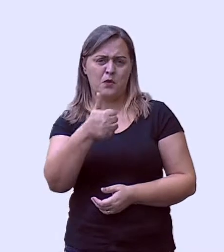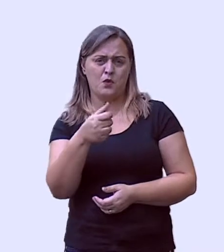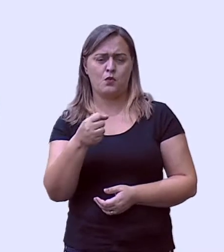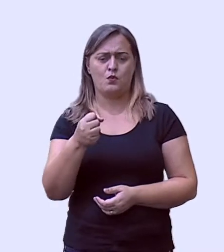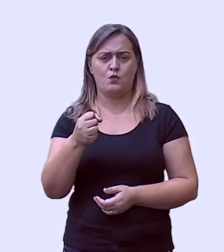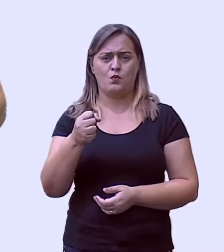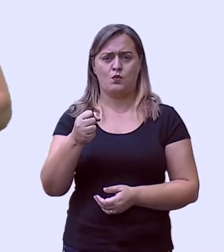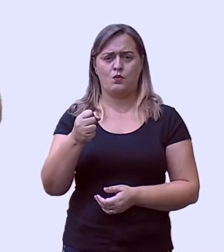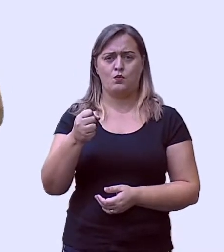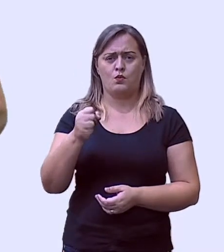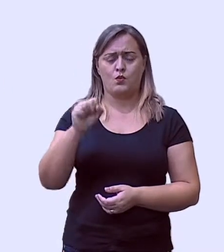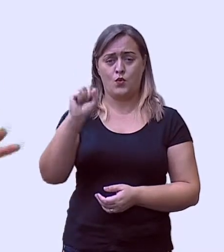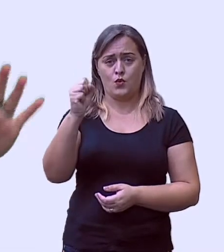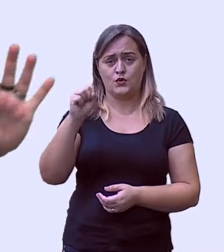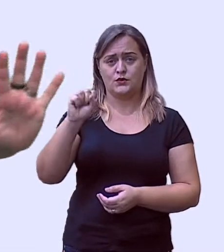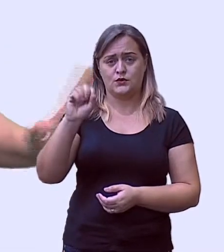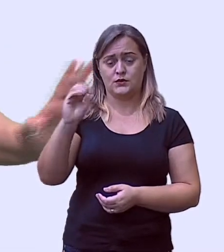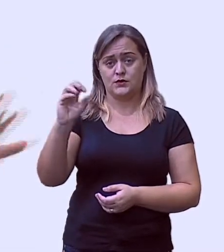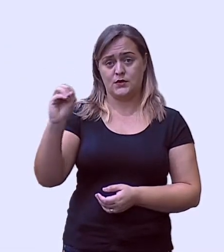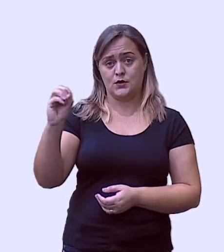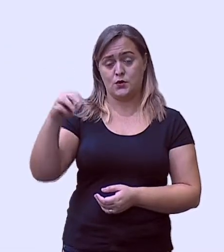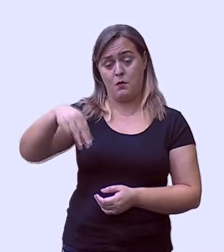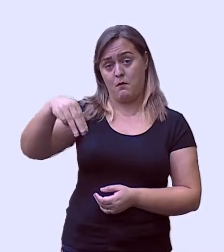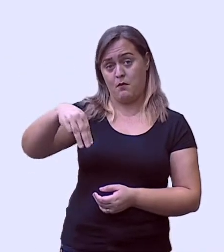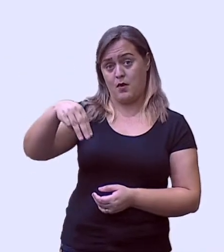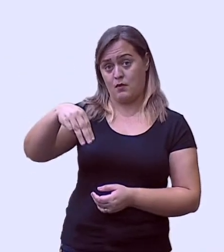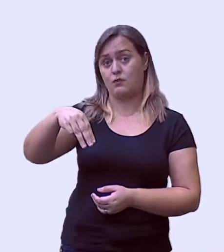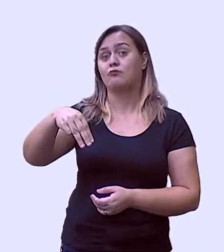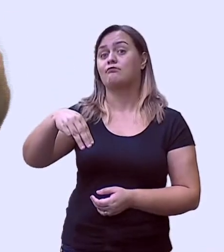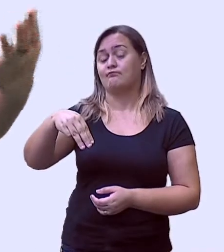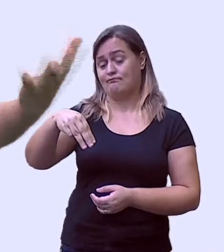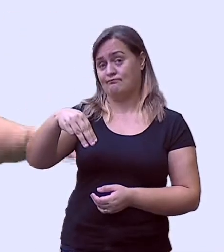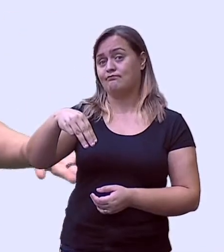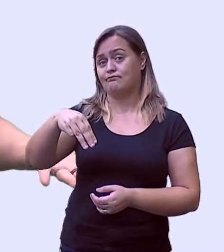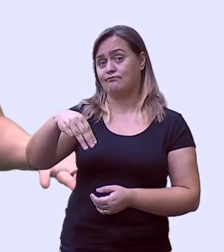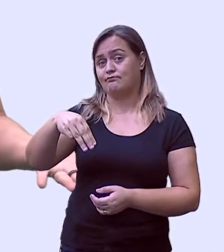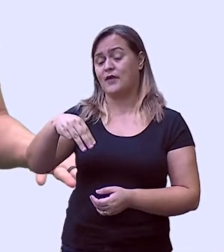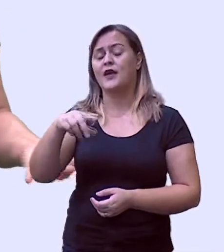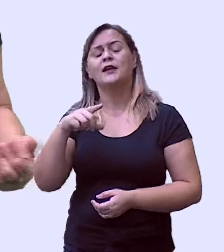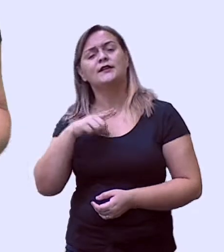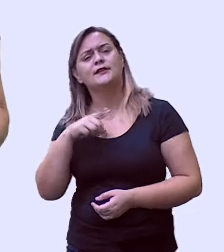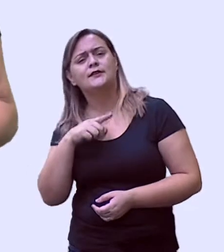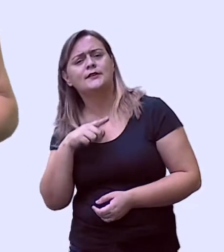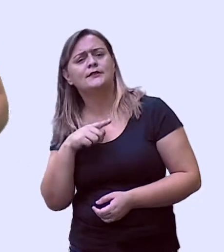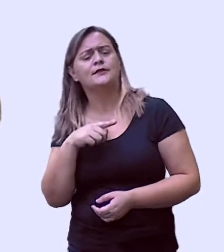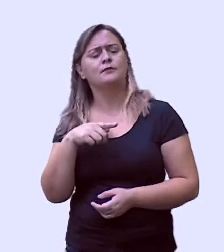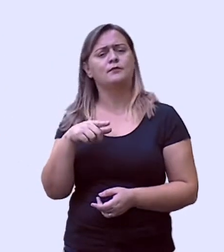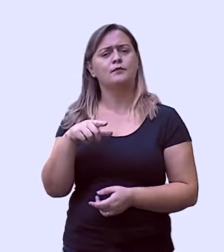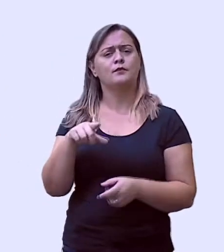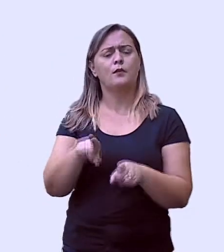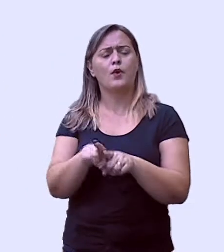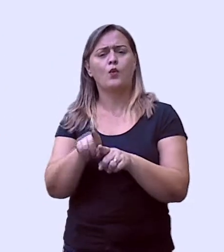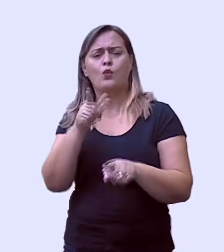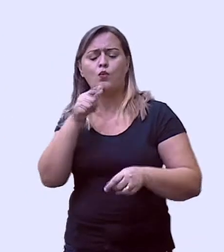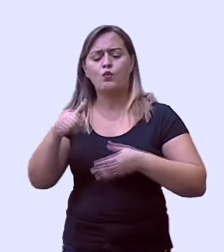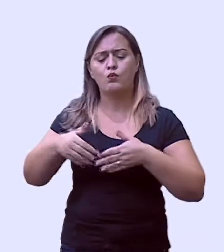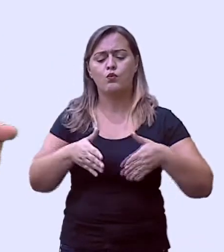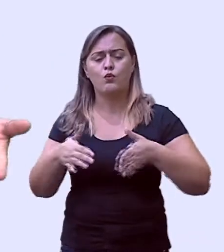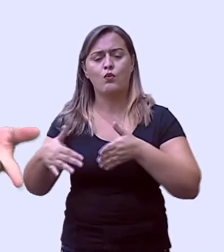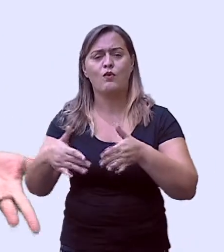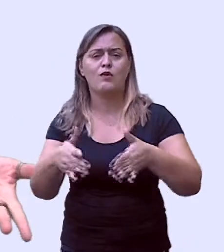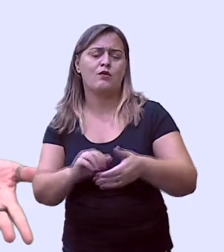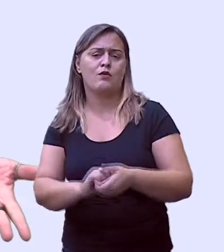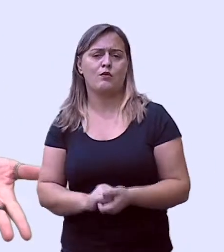área abrange diferentes bacias geográficas, como a Bacia do Amazonas, a Bacia do Tocantins,